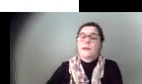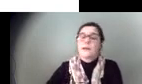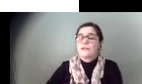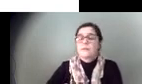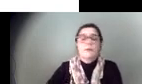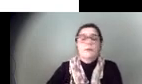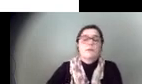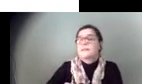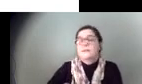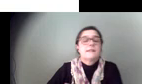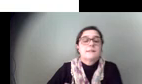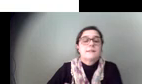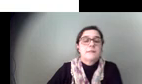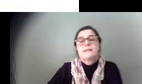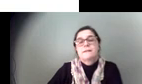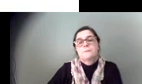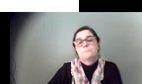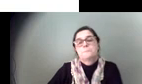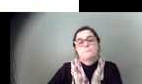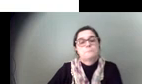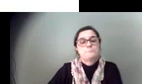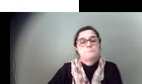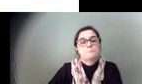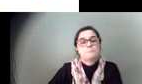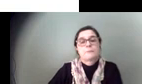vai ser a imagem para a nossa sensibilização.